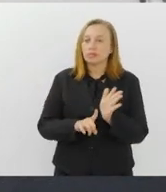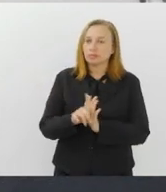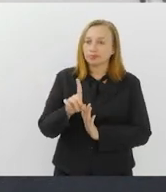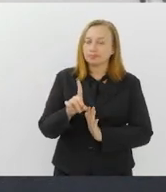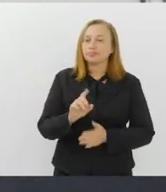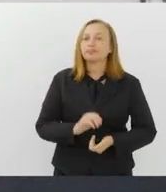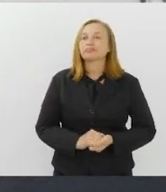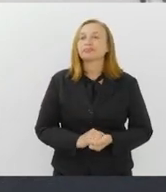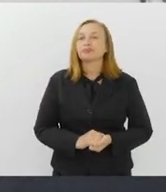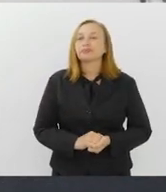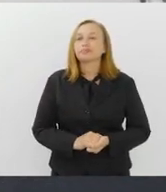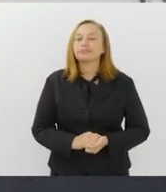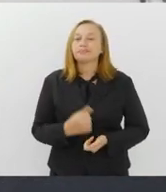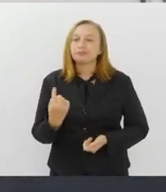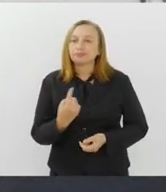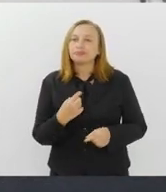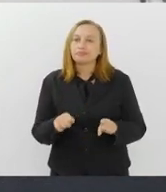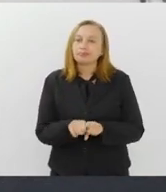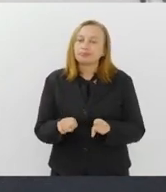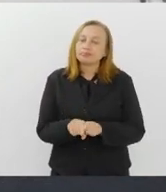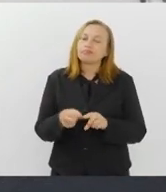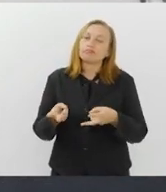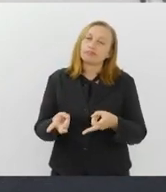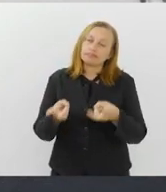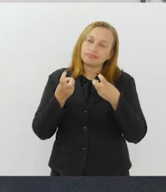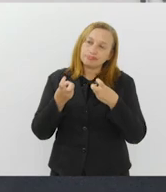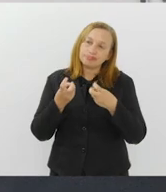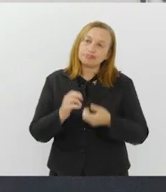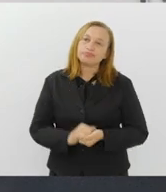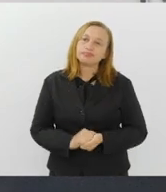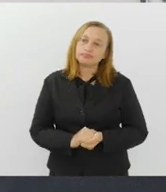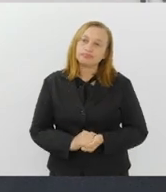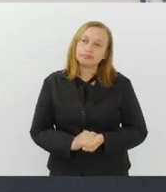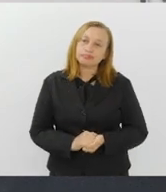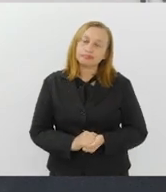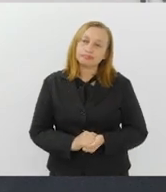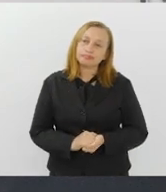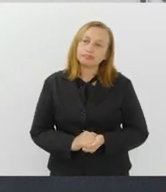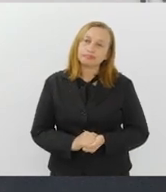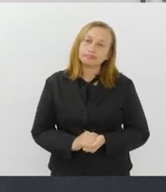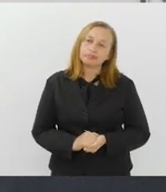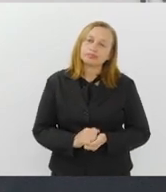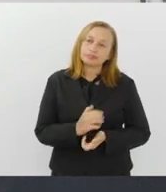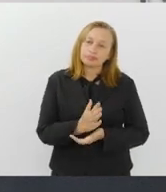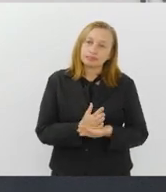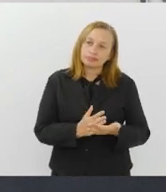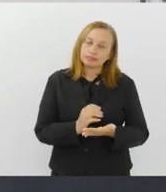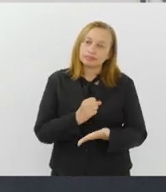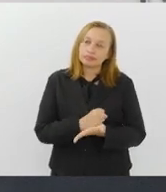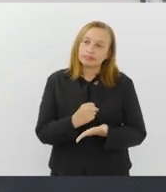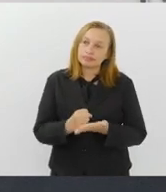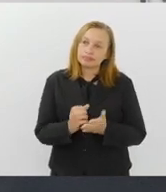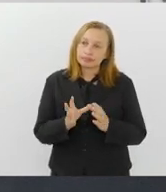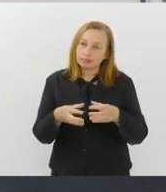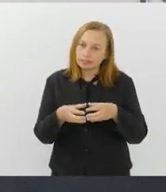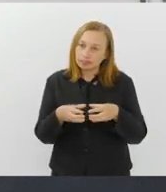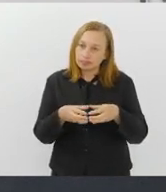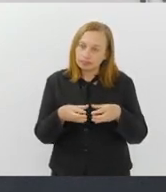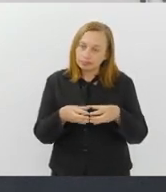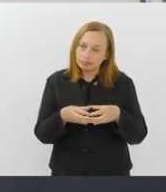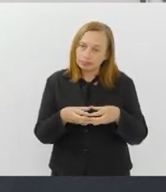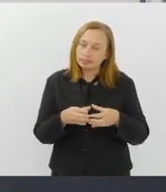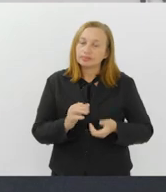senhor é que nós também percebemos que uma grande parte dos contratos coletivos por